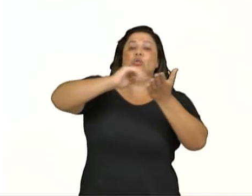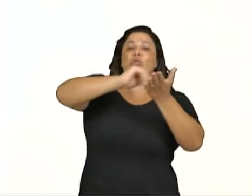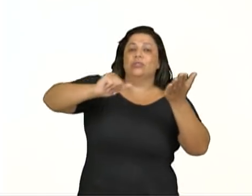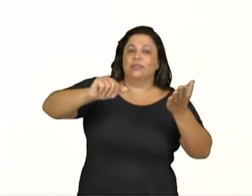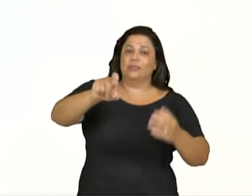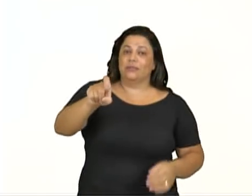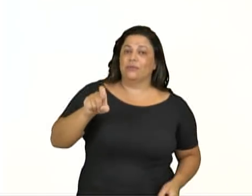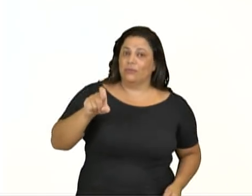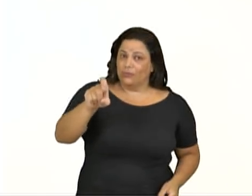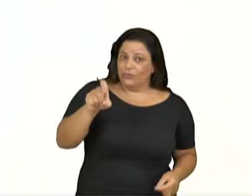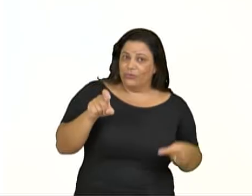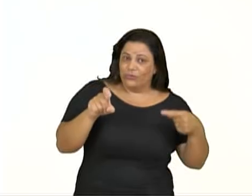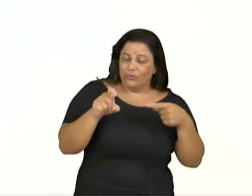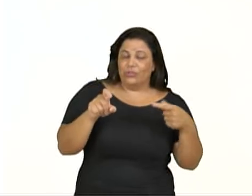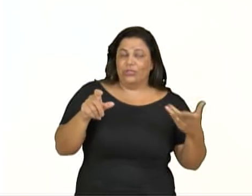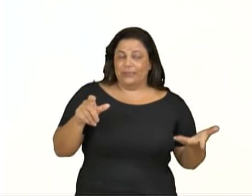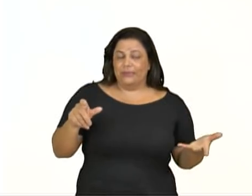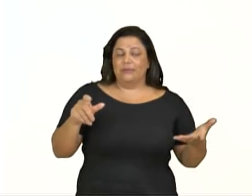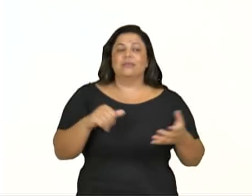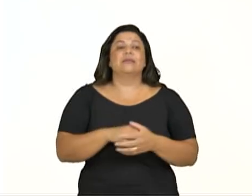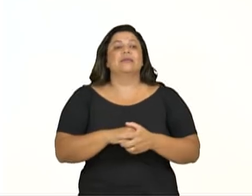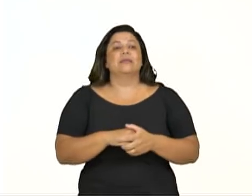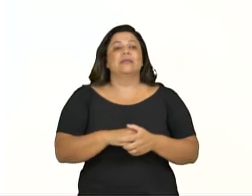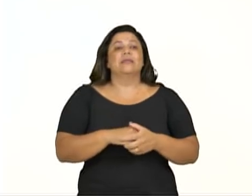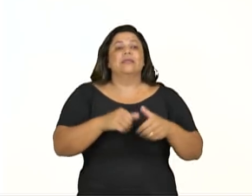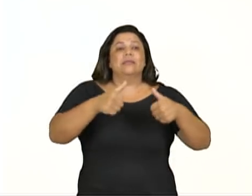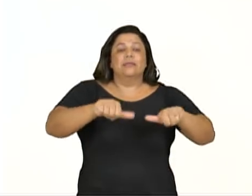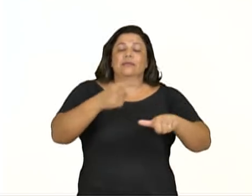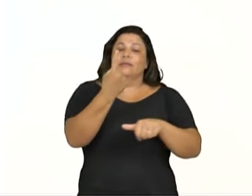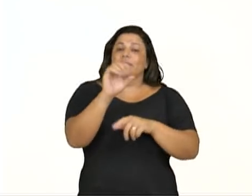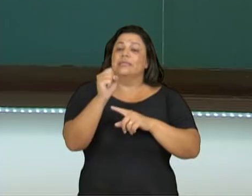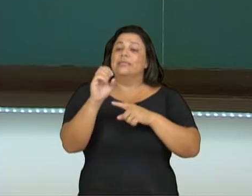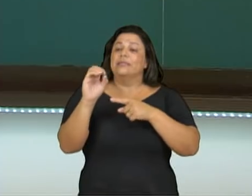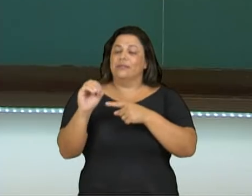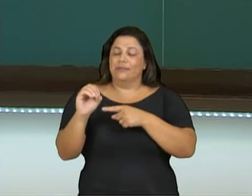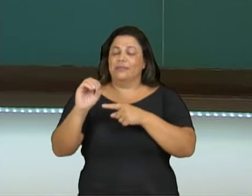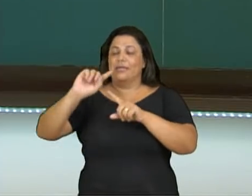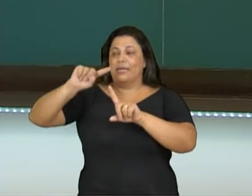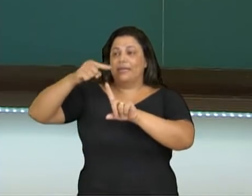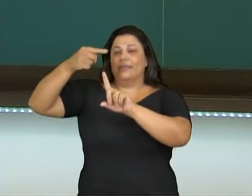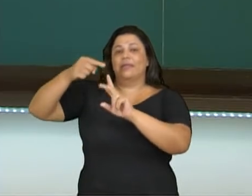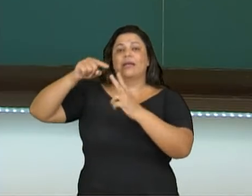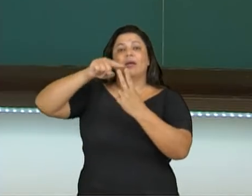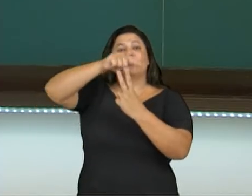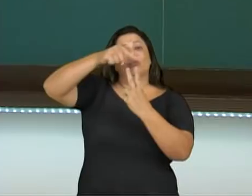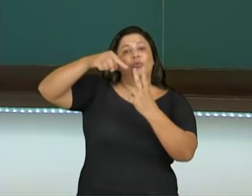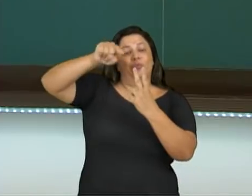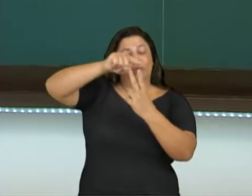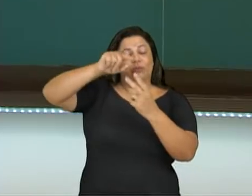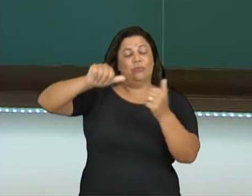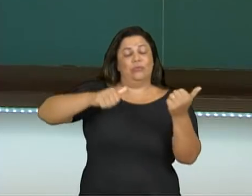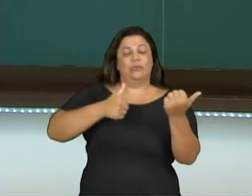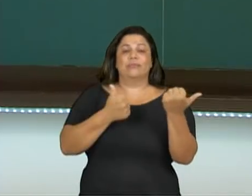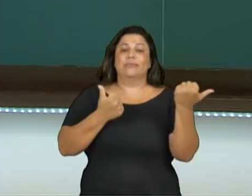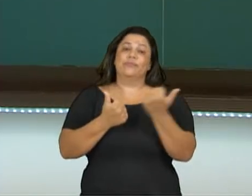x, e aí nesse caso ficaremos com 180 sobre π, substituindo também o valor de π